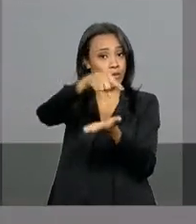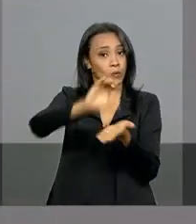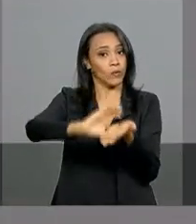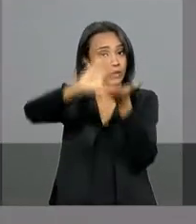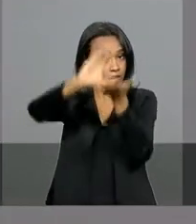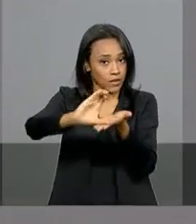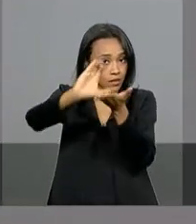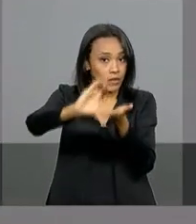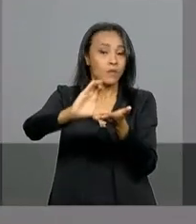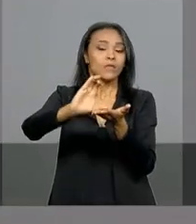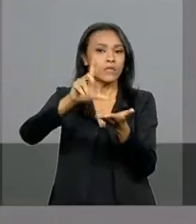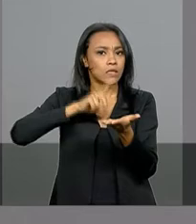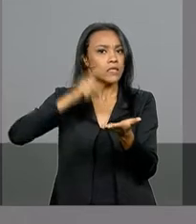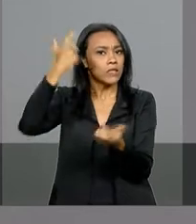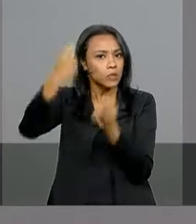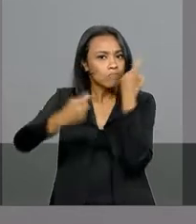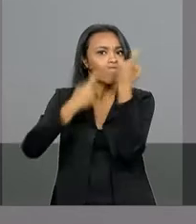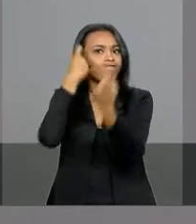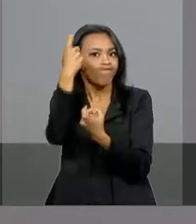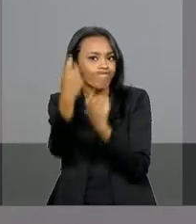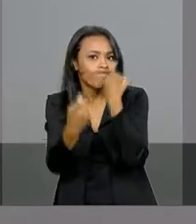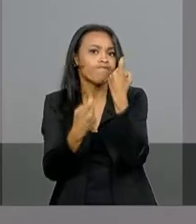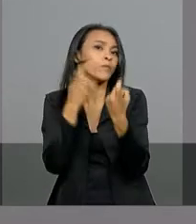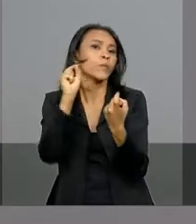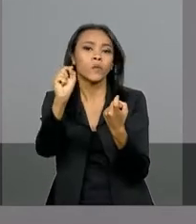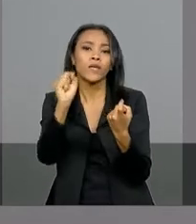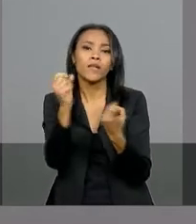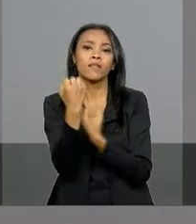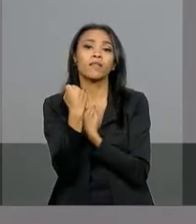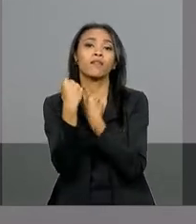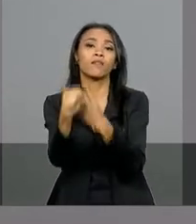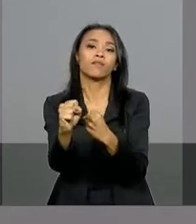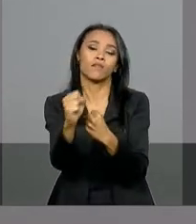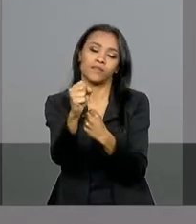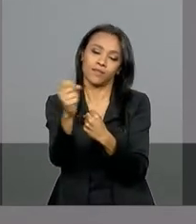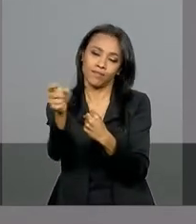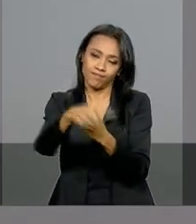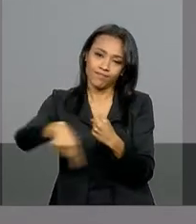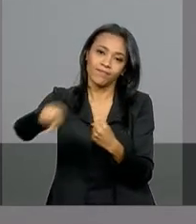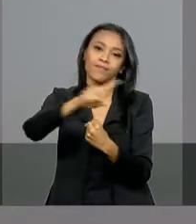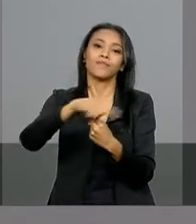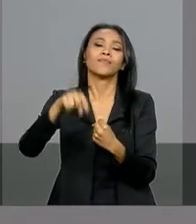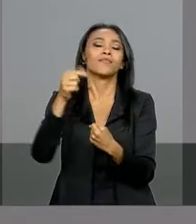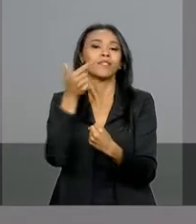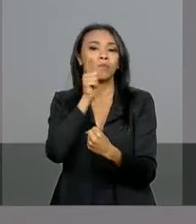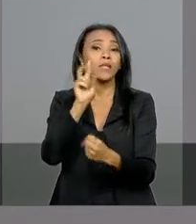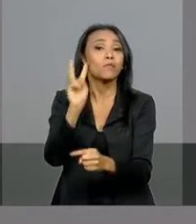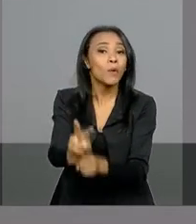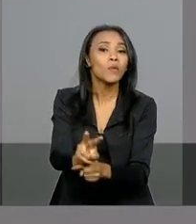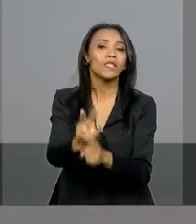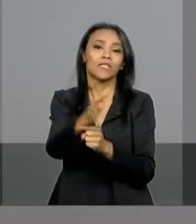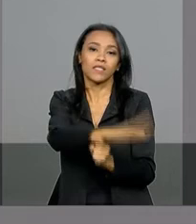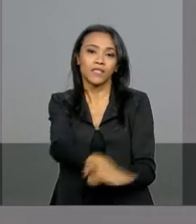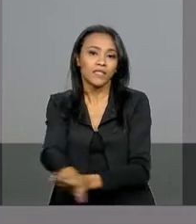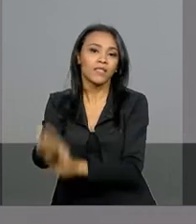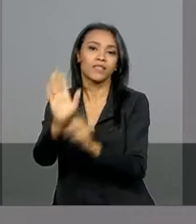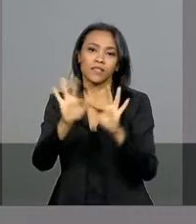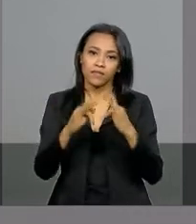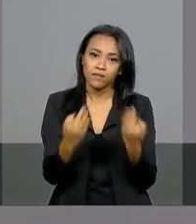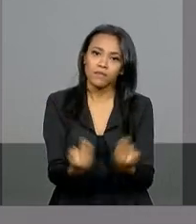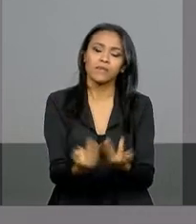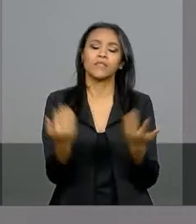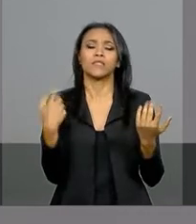grande preocupação é a defesa das mulheres a defesa das crianças nos lares o